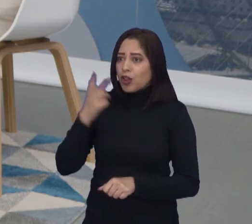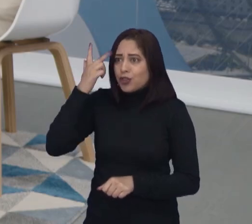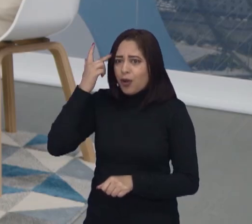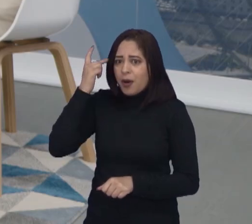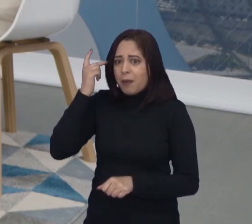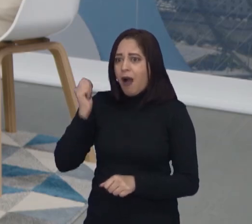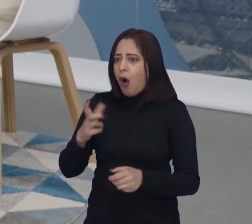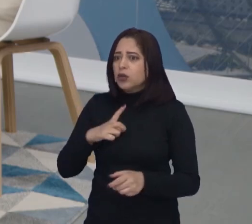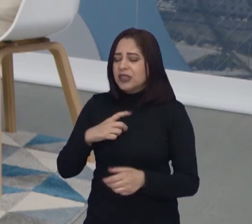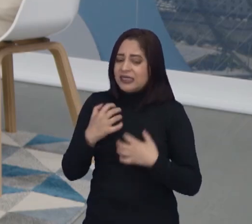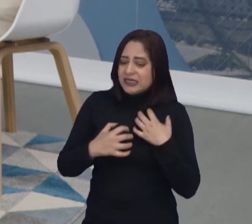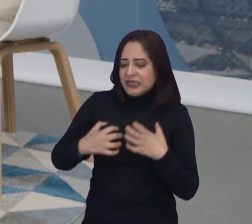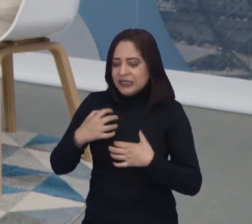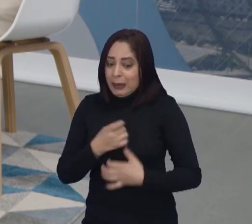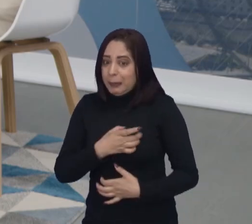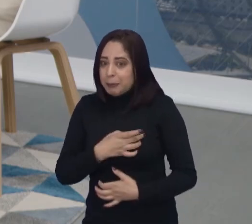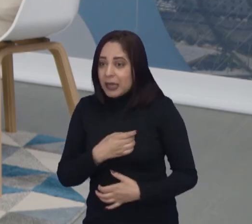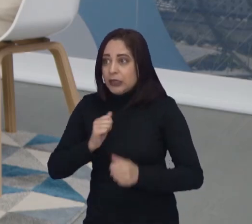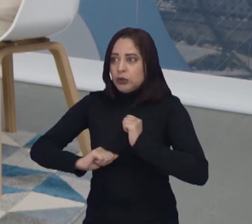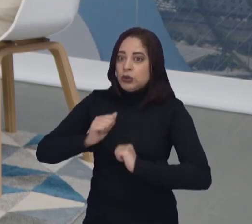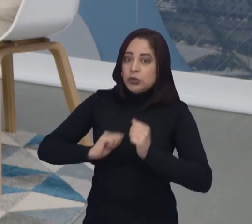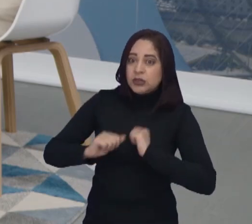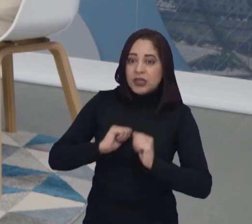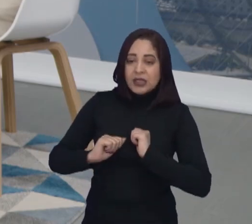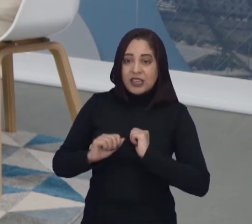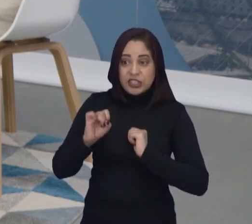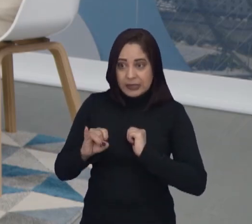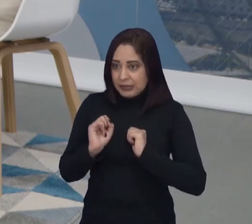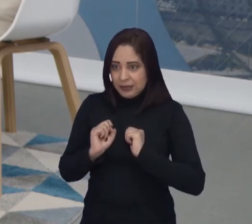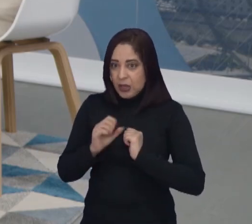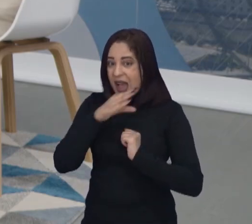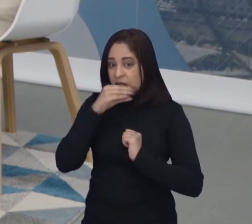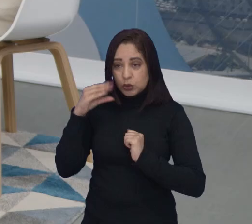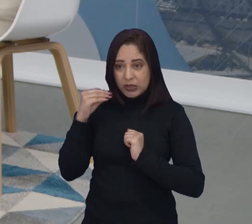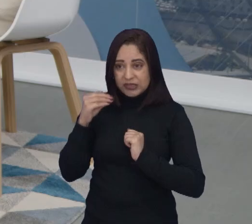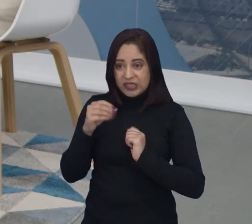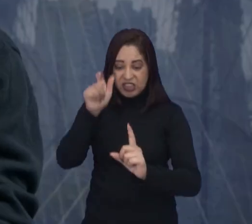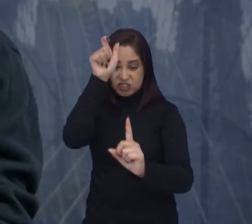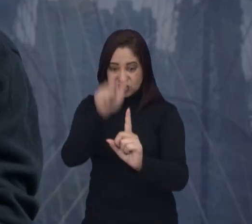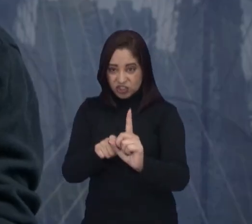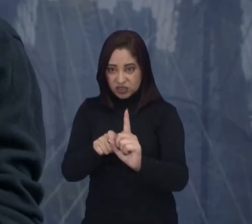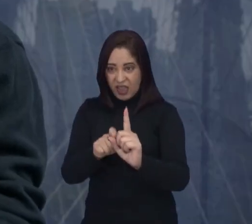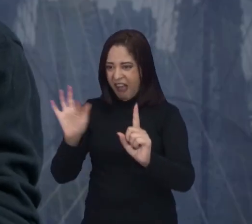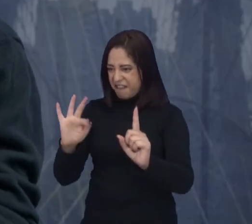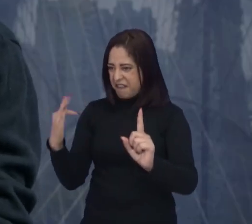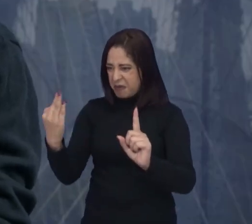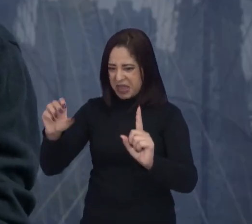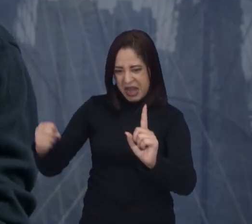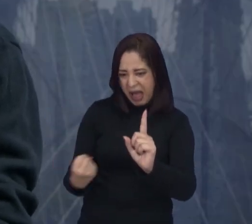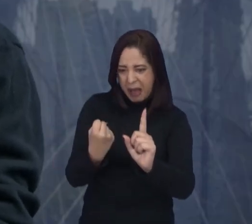angústia, cheia de incertezas, cheia de ansiedades. Se você não tiver, se o adolescente não tiver essa base sólida familiar,